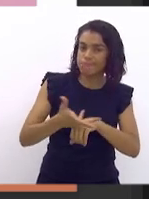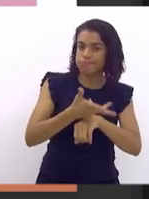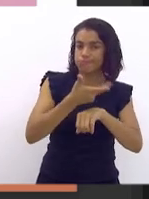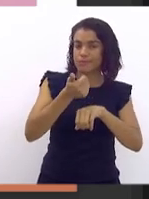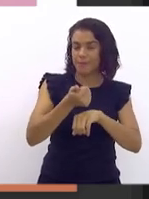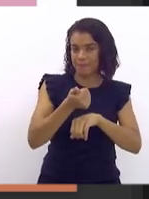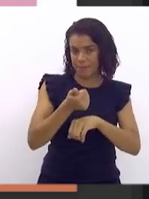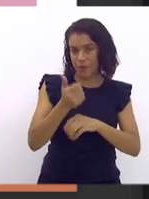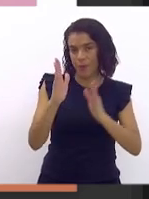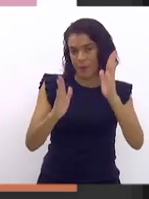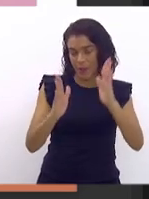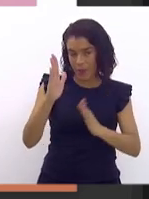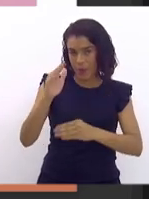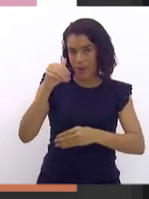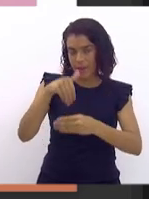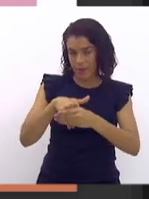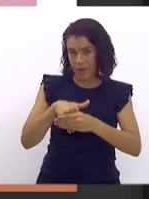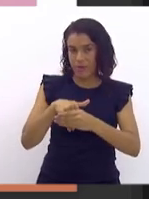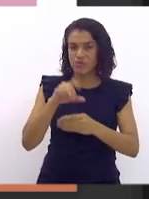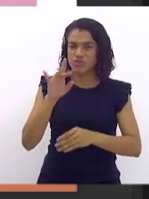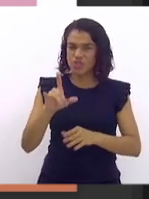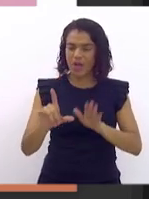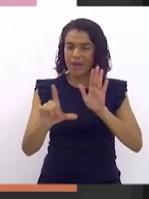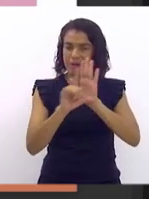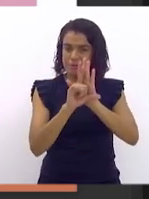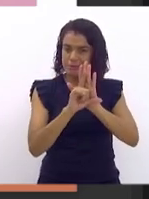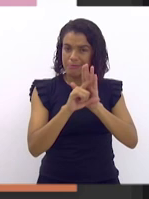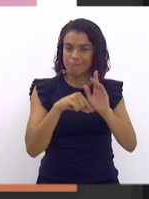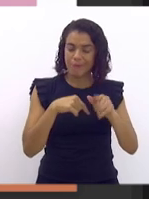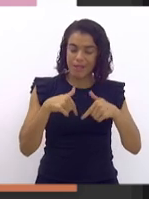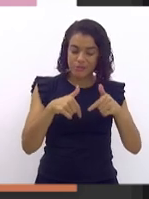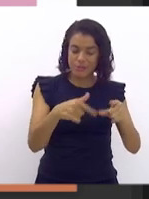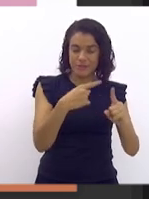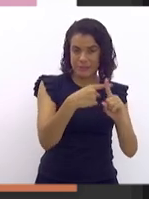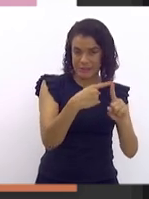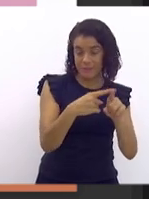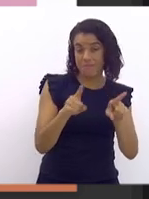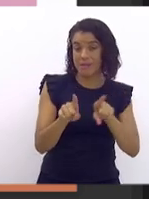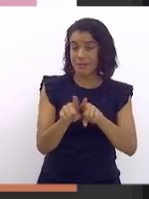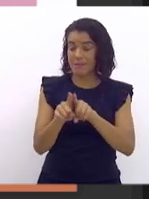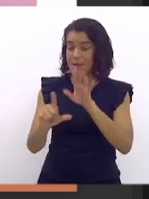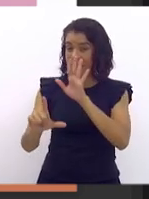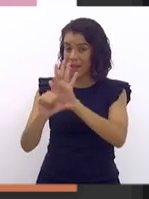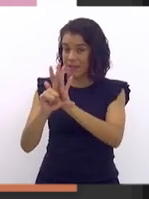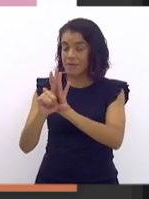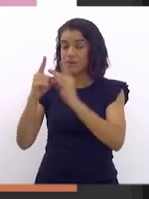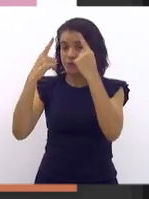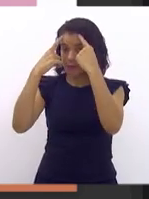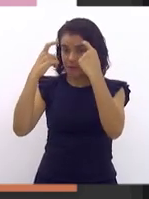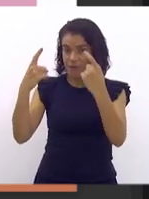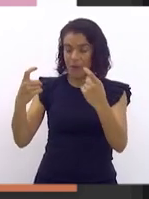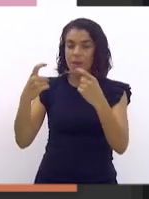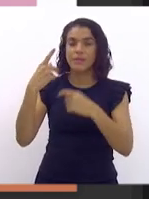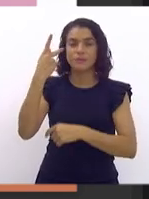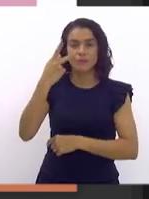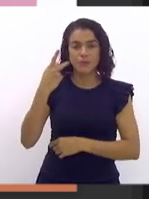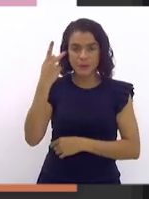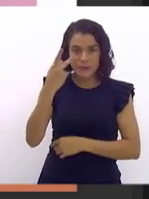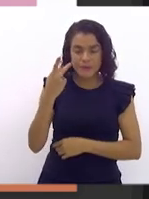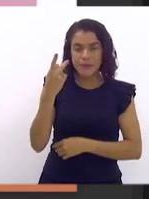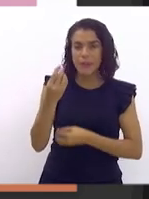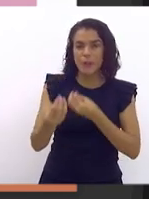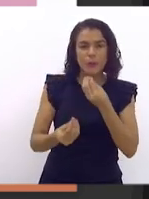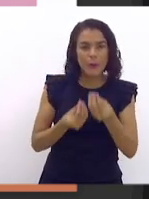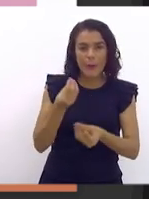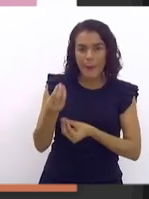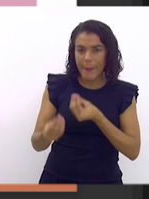pleitos eleitorais, não só a legislação de ações afirmativas, mas também a legislação sobre violência política. E como é que eles vão